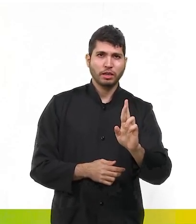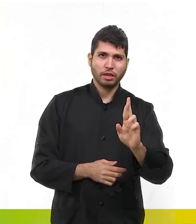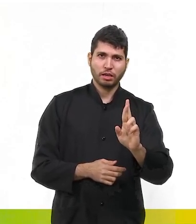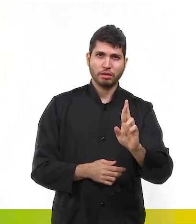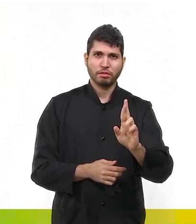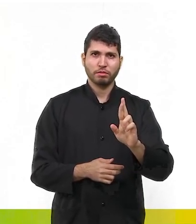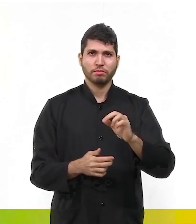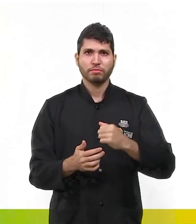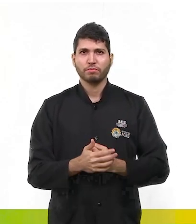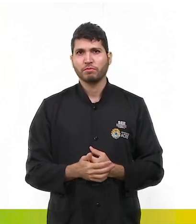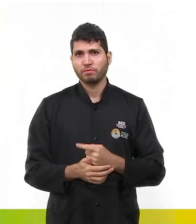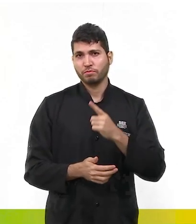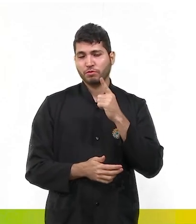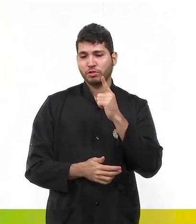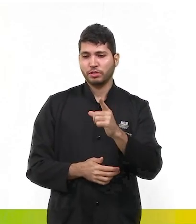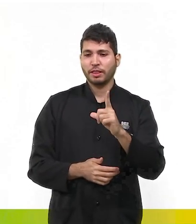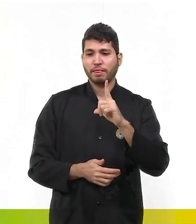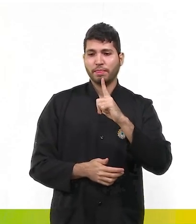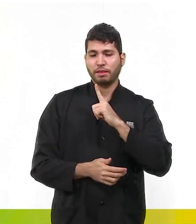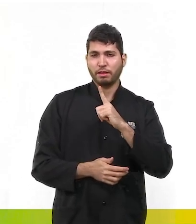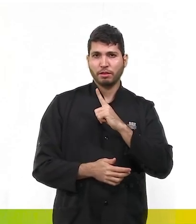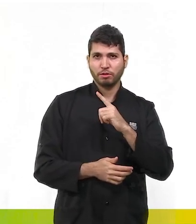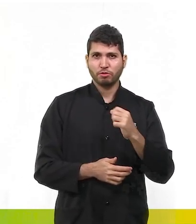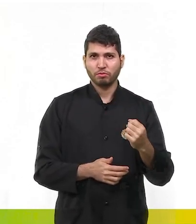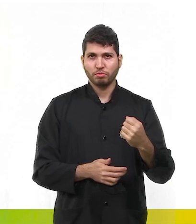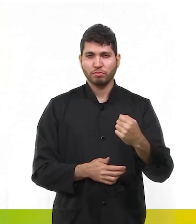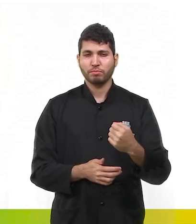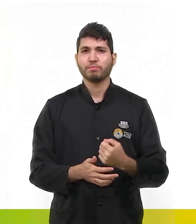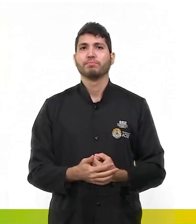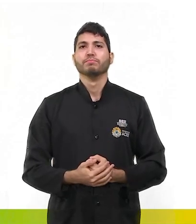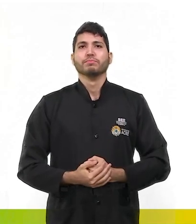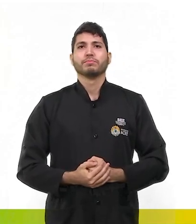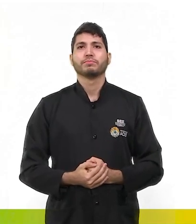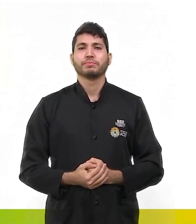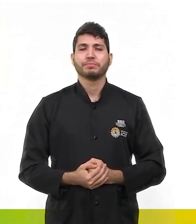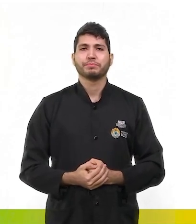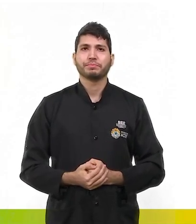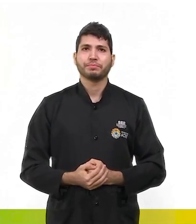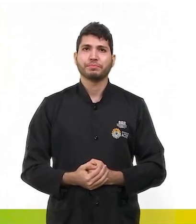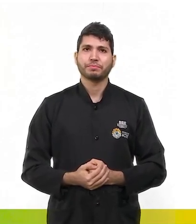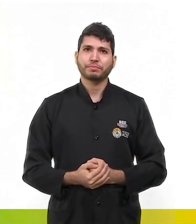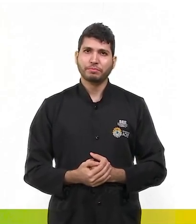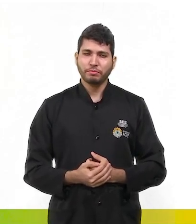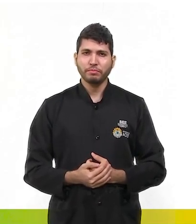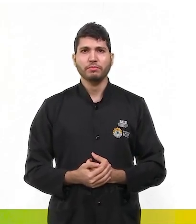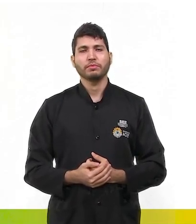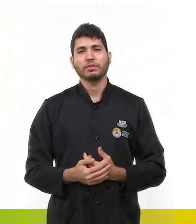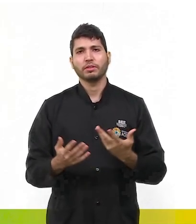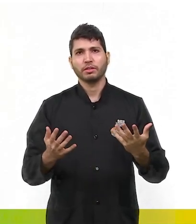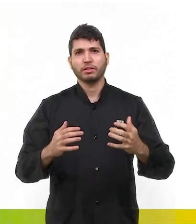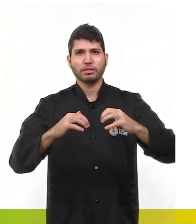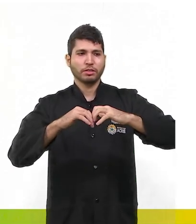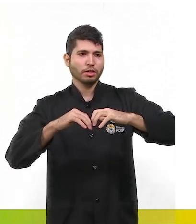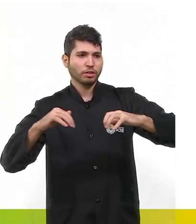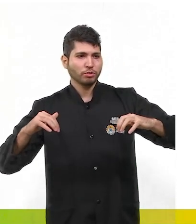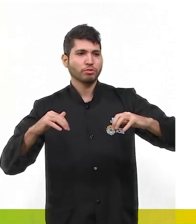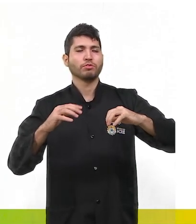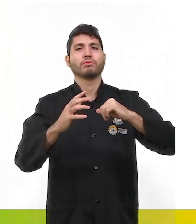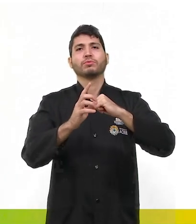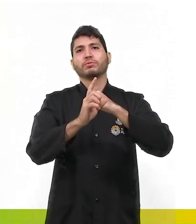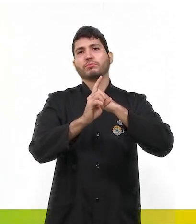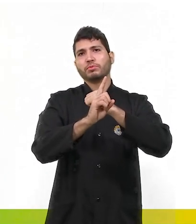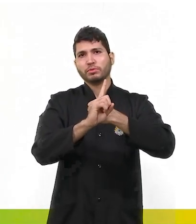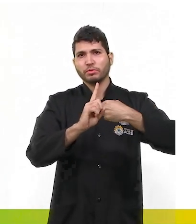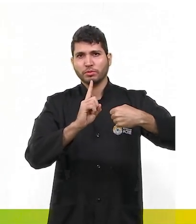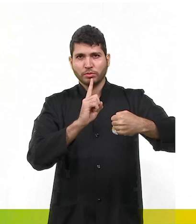que você tem do que pelaquilo que você é. Isso gera exclusão social e tem gerado aí o